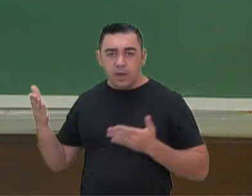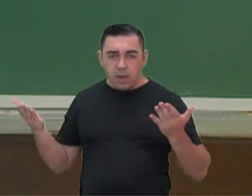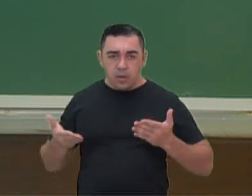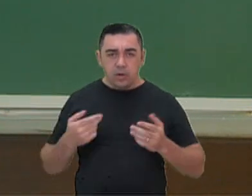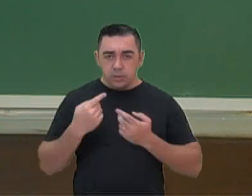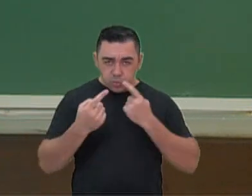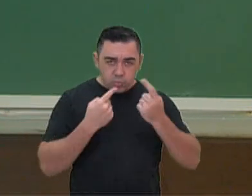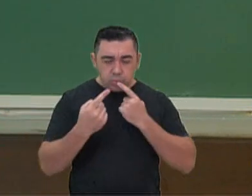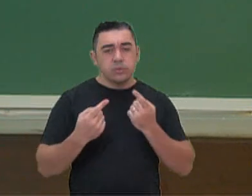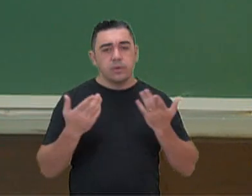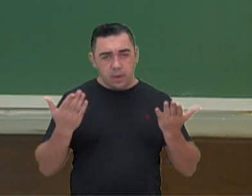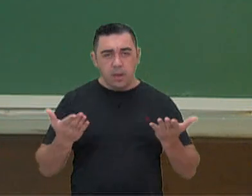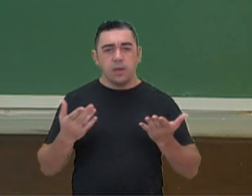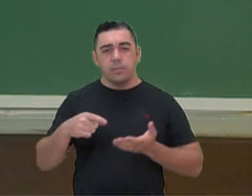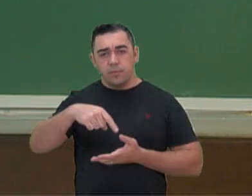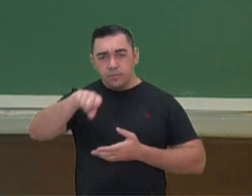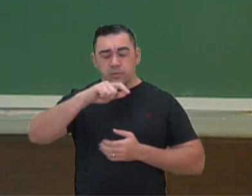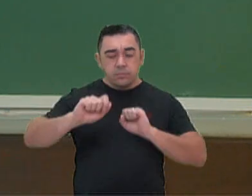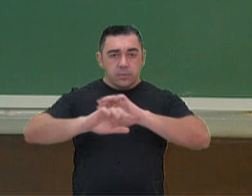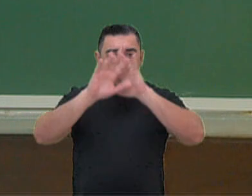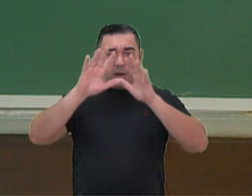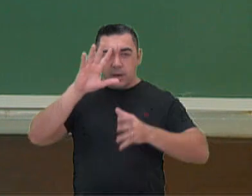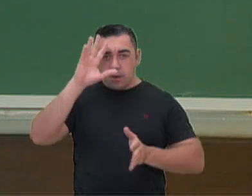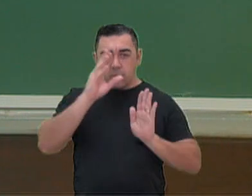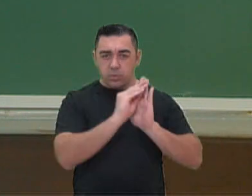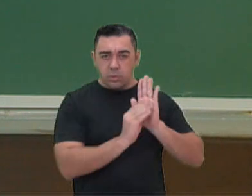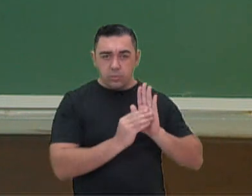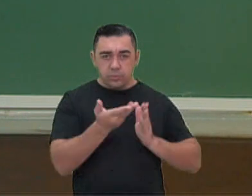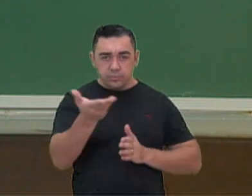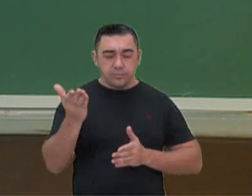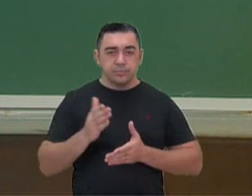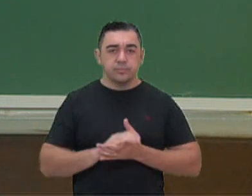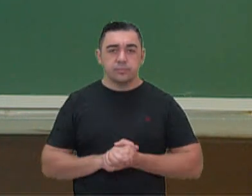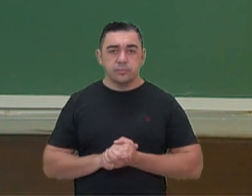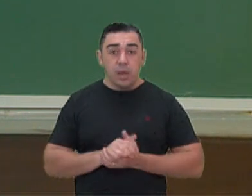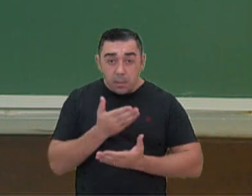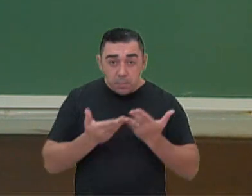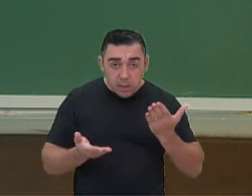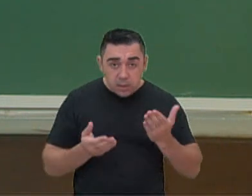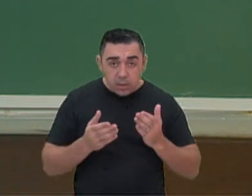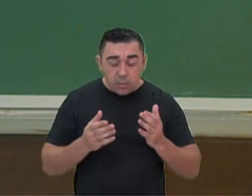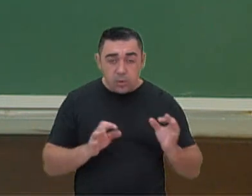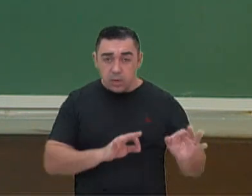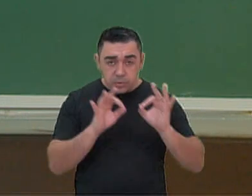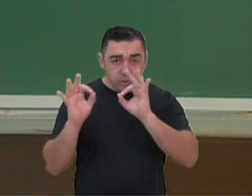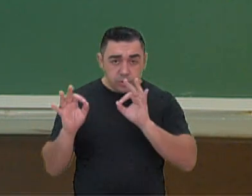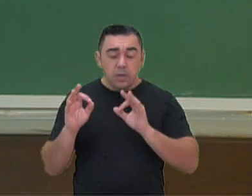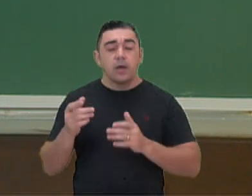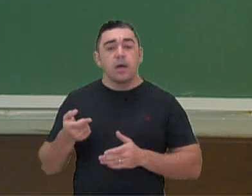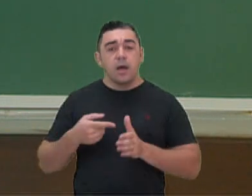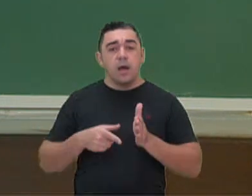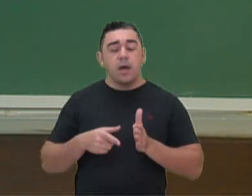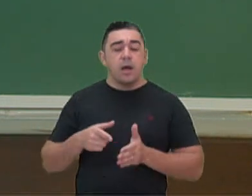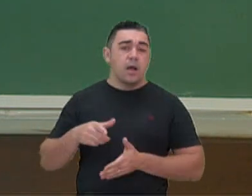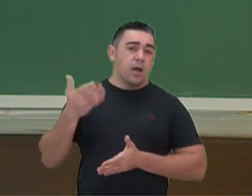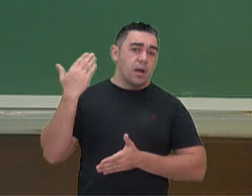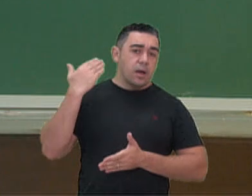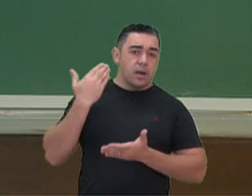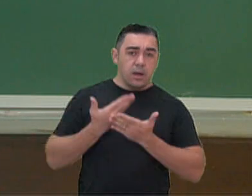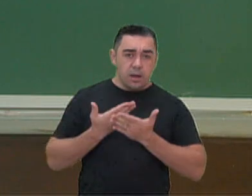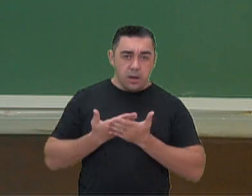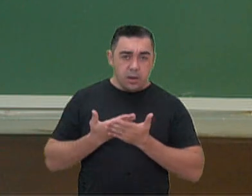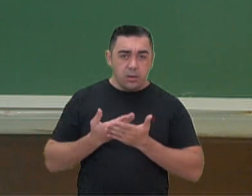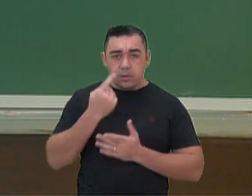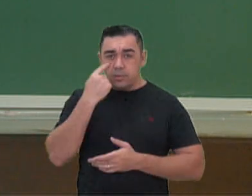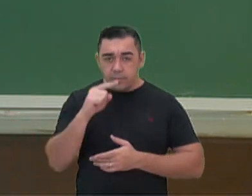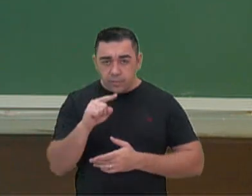discute mesmo para trazer esse conteúdo para vocês. Ok? Perdeu algo? Assiste as aulas novamente.